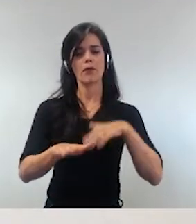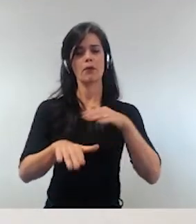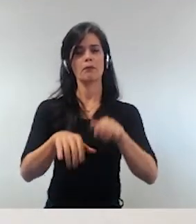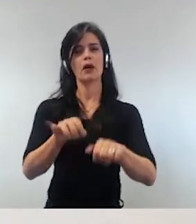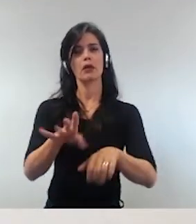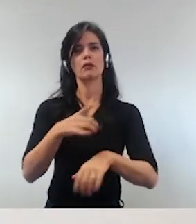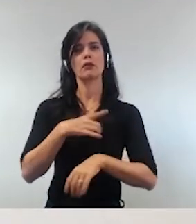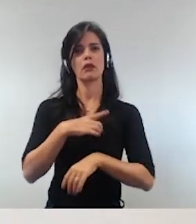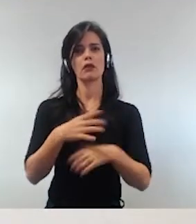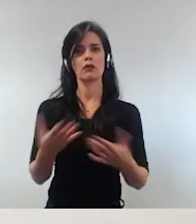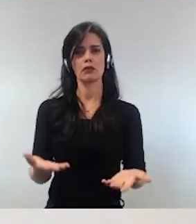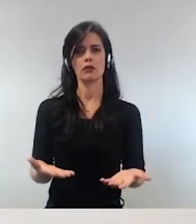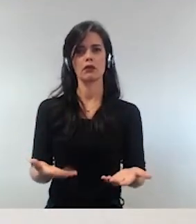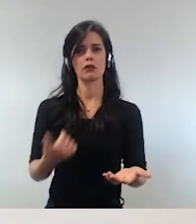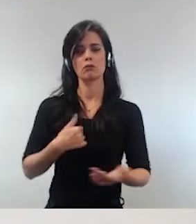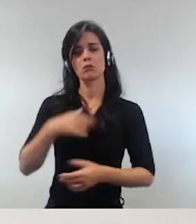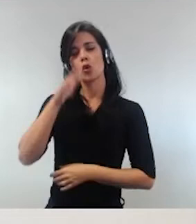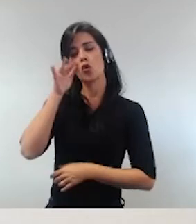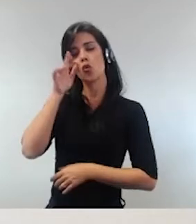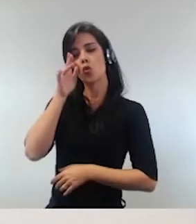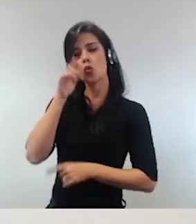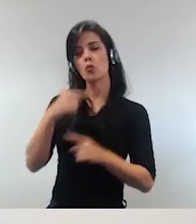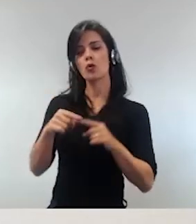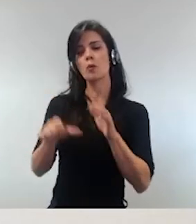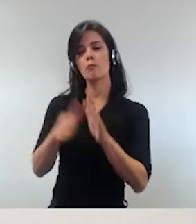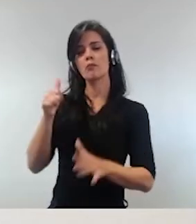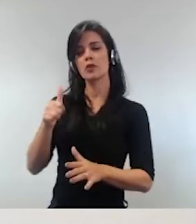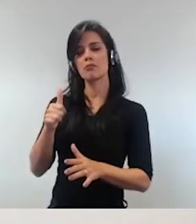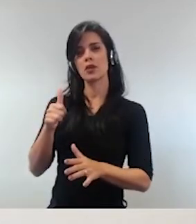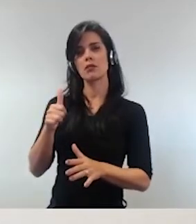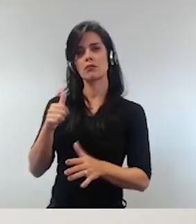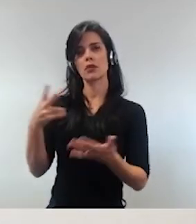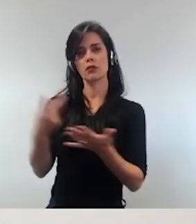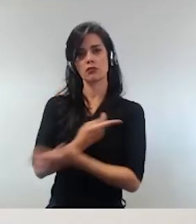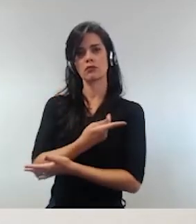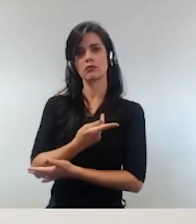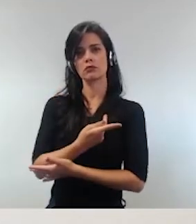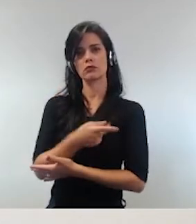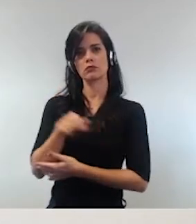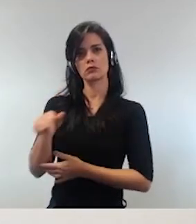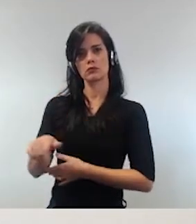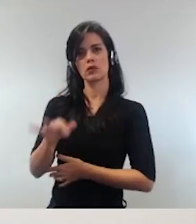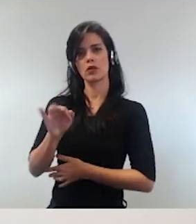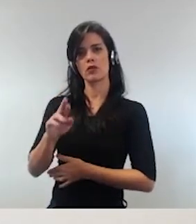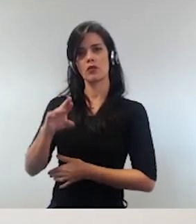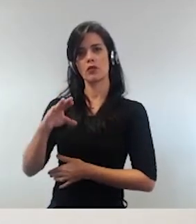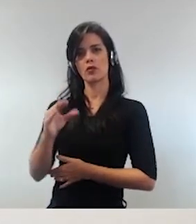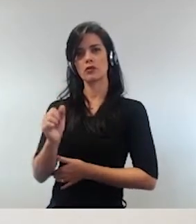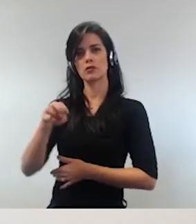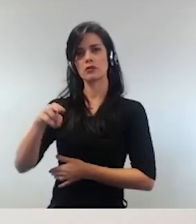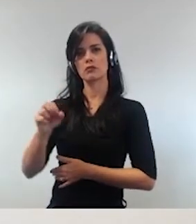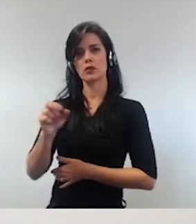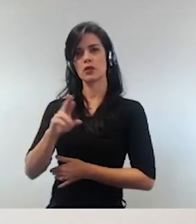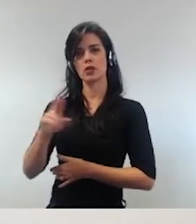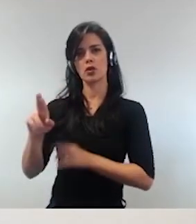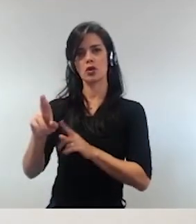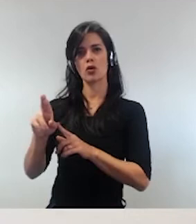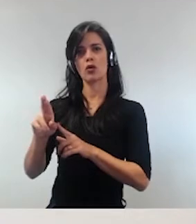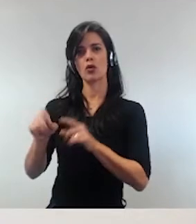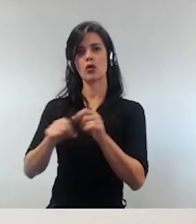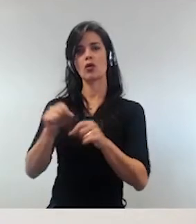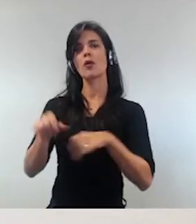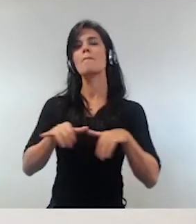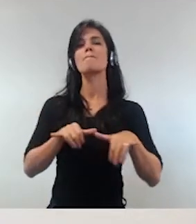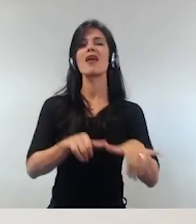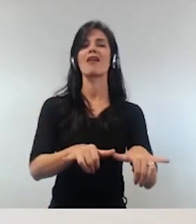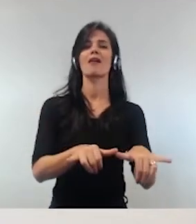E foi curioso que o primeiro caso que eu me deparei com invocação de força maior foi de uma rede de